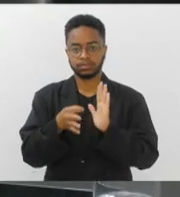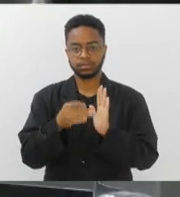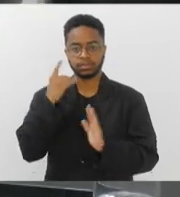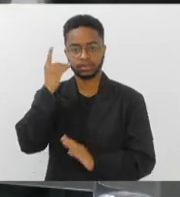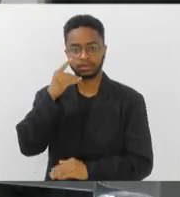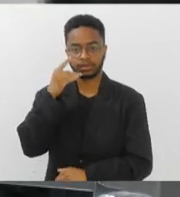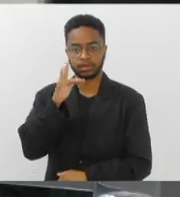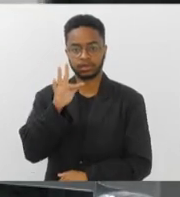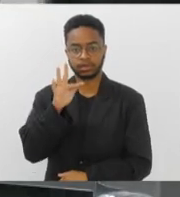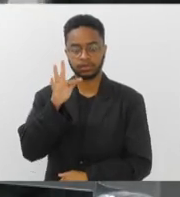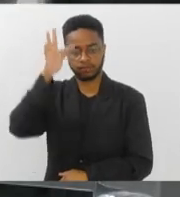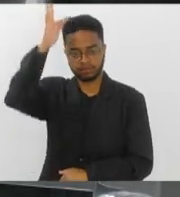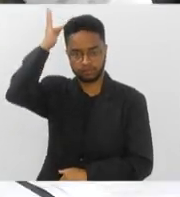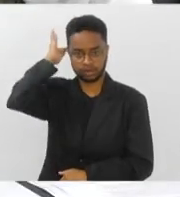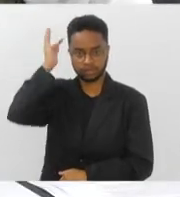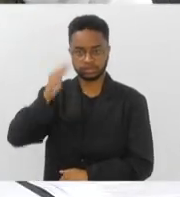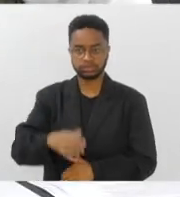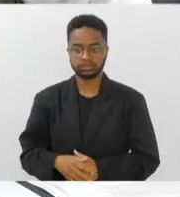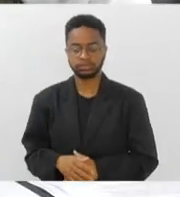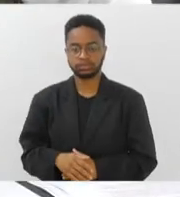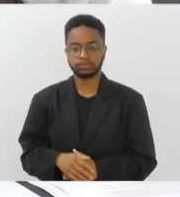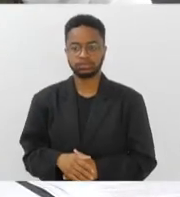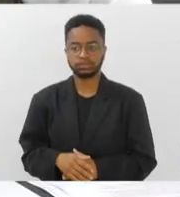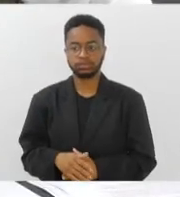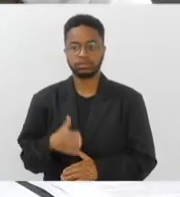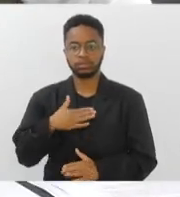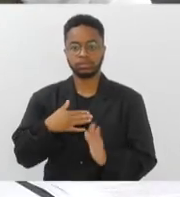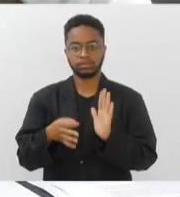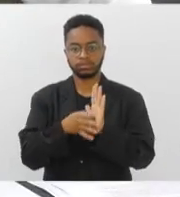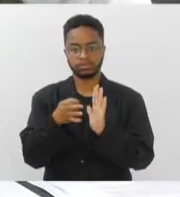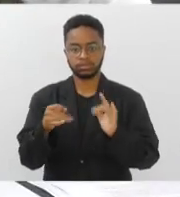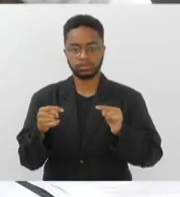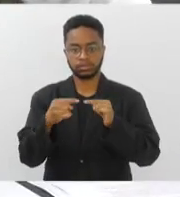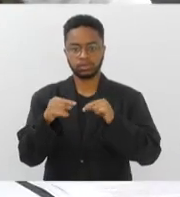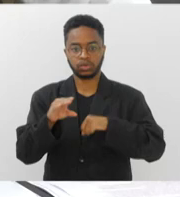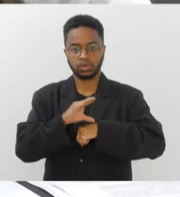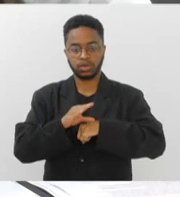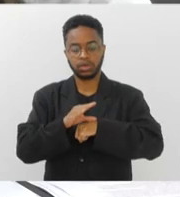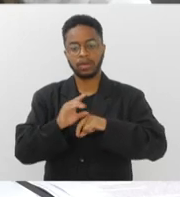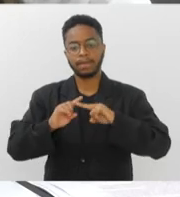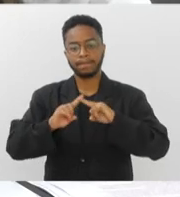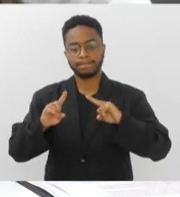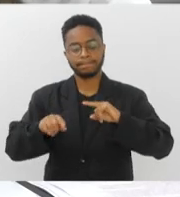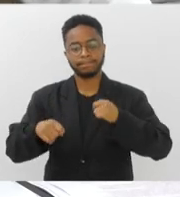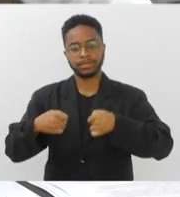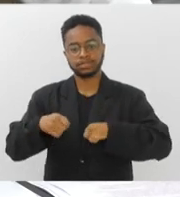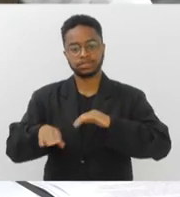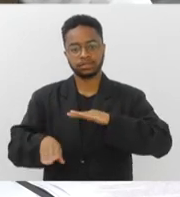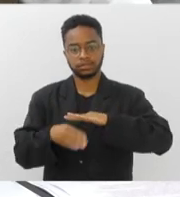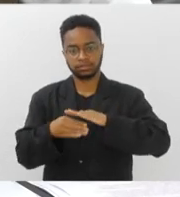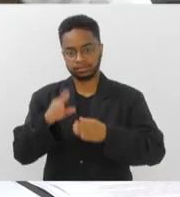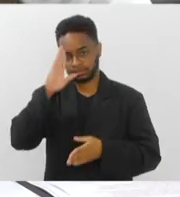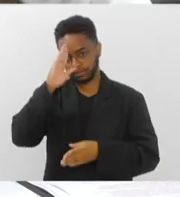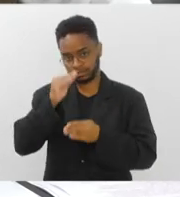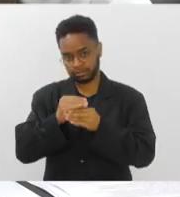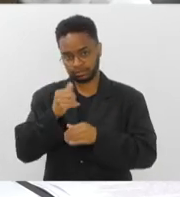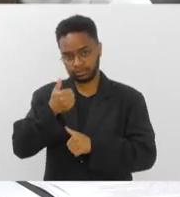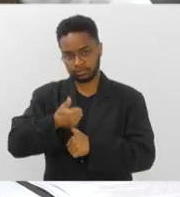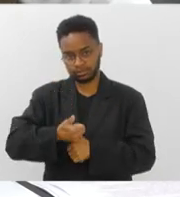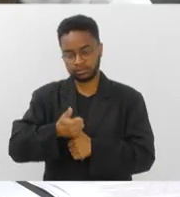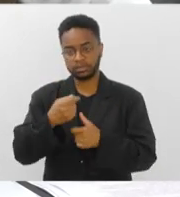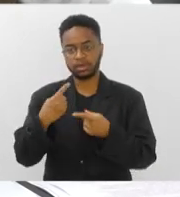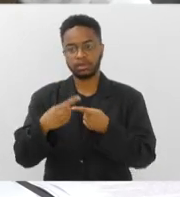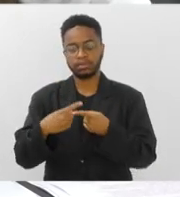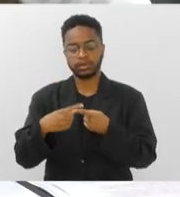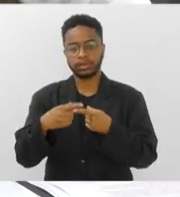Fred Pacheco. Presidente, parecer é pela constitucionalidade com emendas, concluindo por substitutivo, e a sugestão é